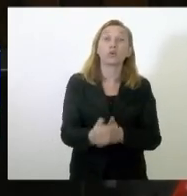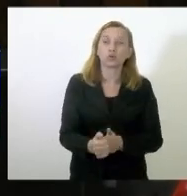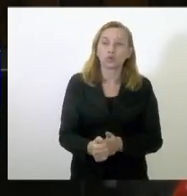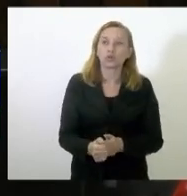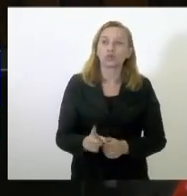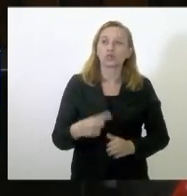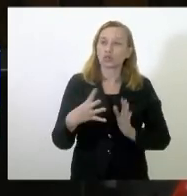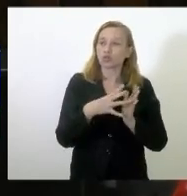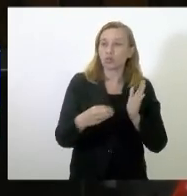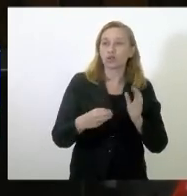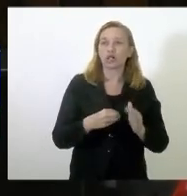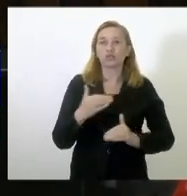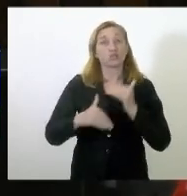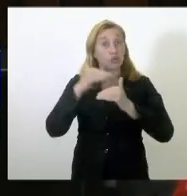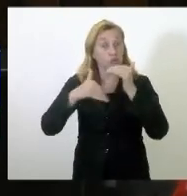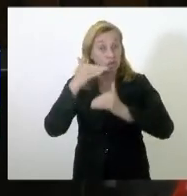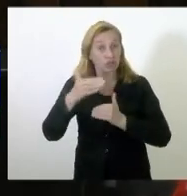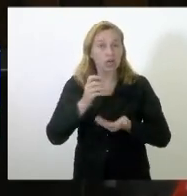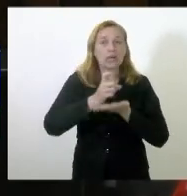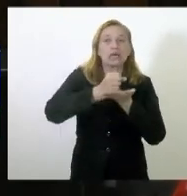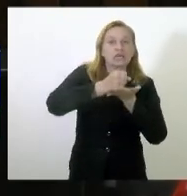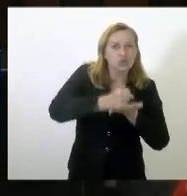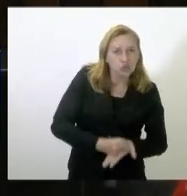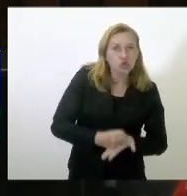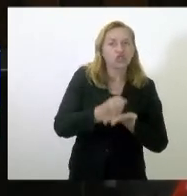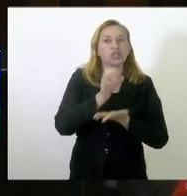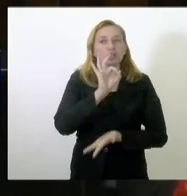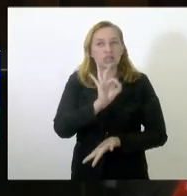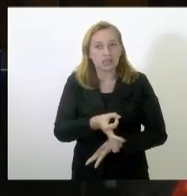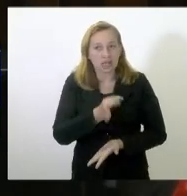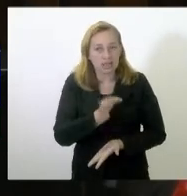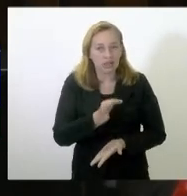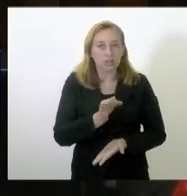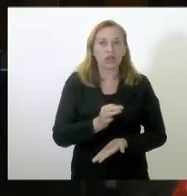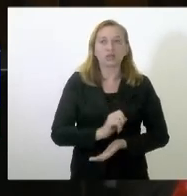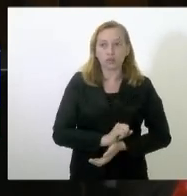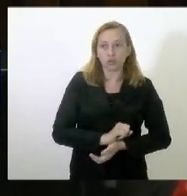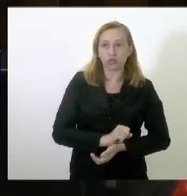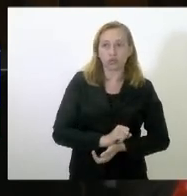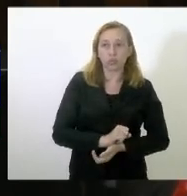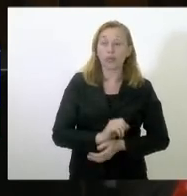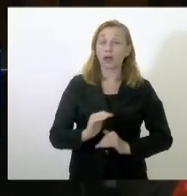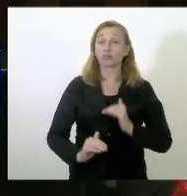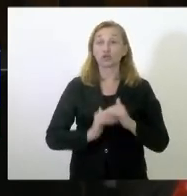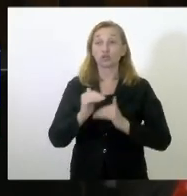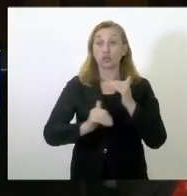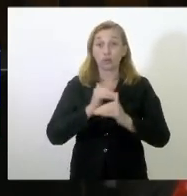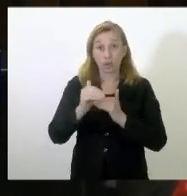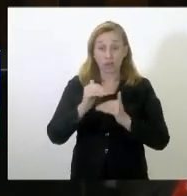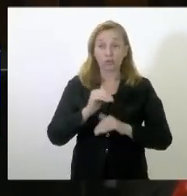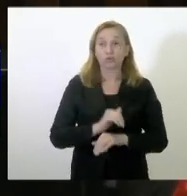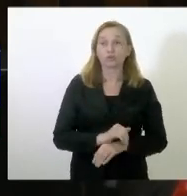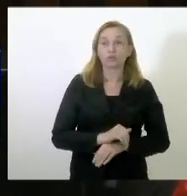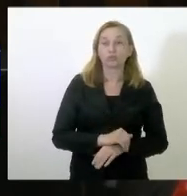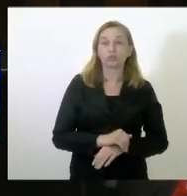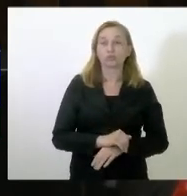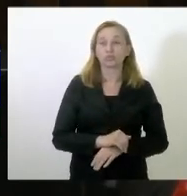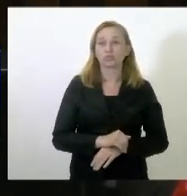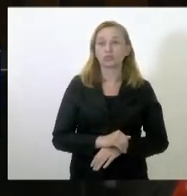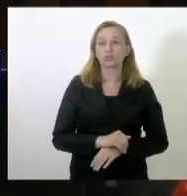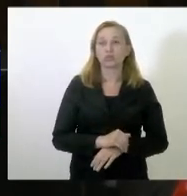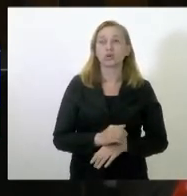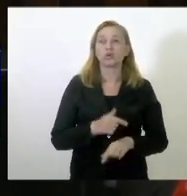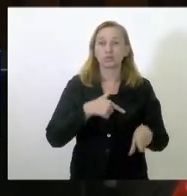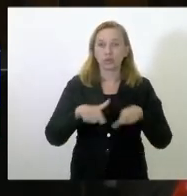nosso modelo de desenvolvimento, aquele que sustenta efetivamente na ponta o desenvolvimento e a prestação de